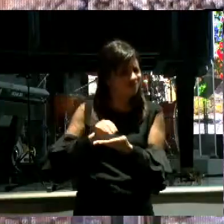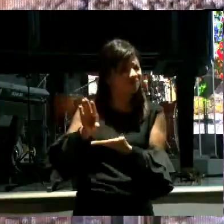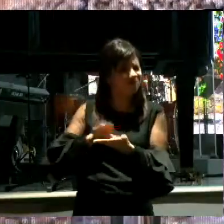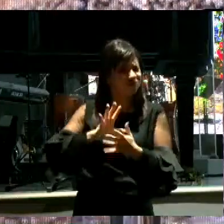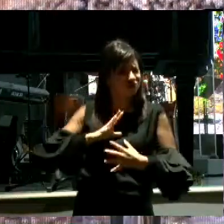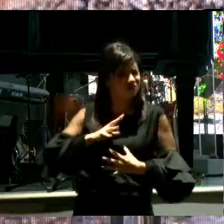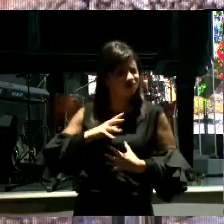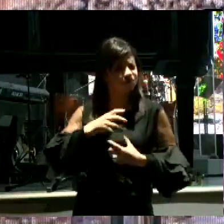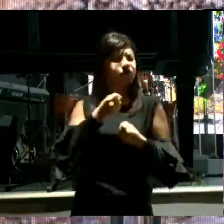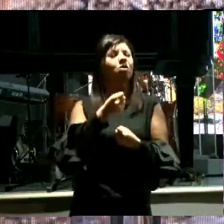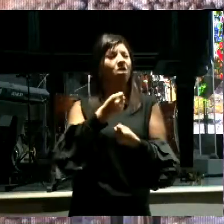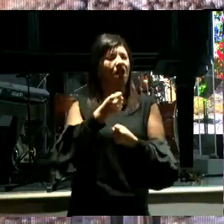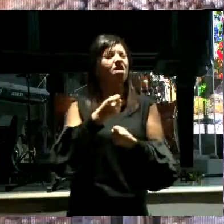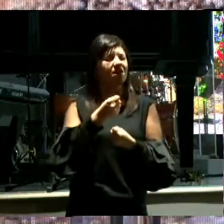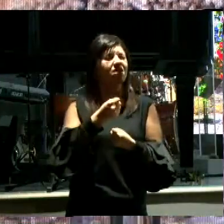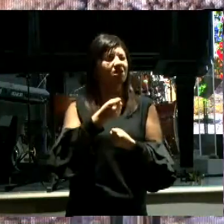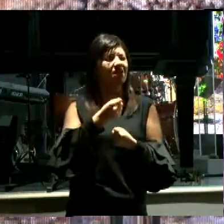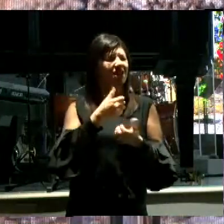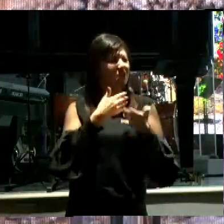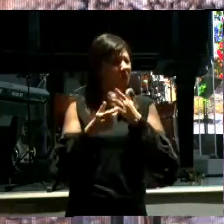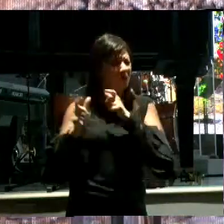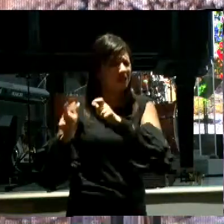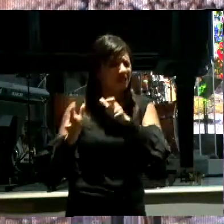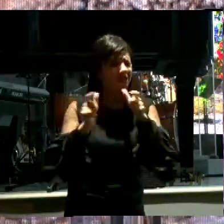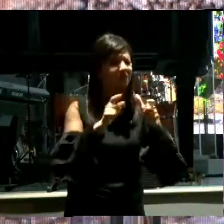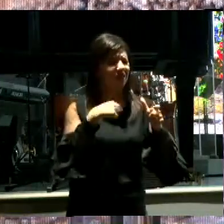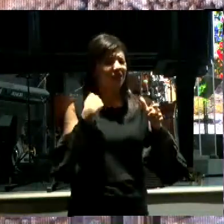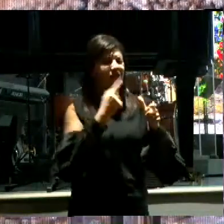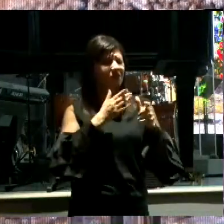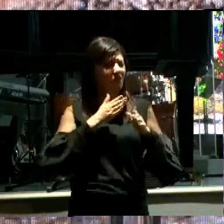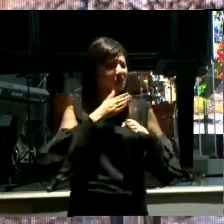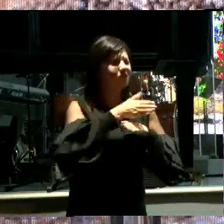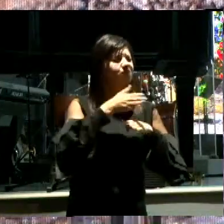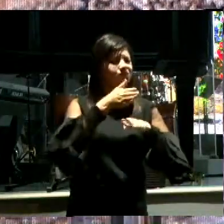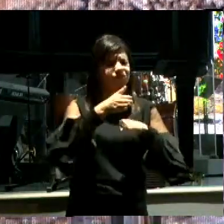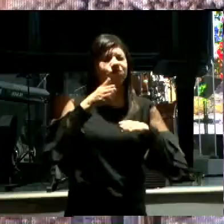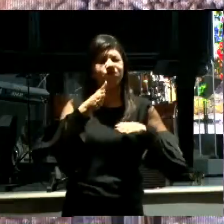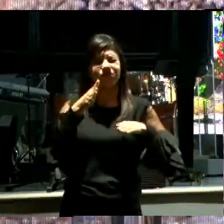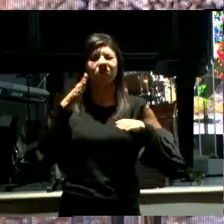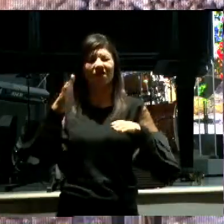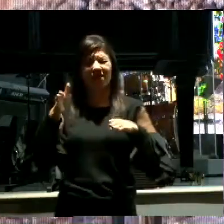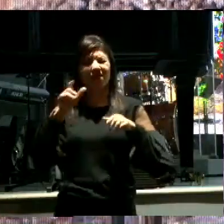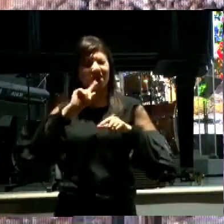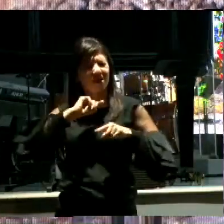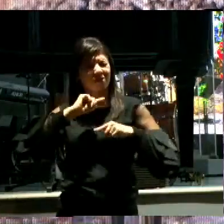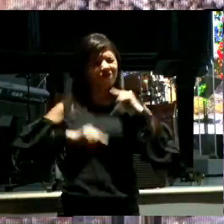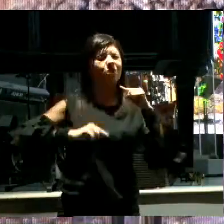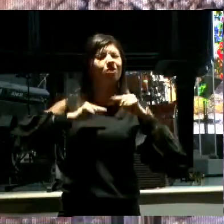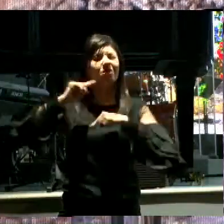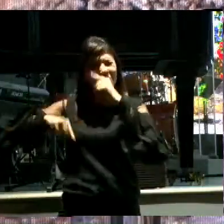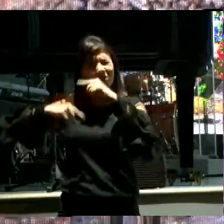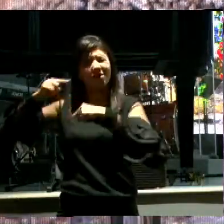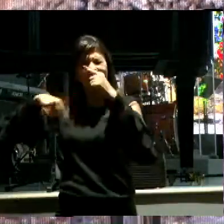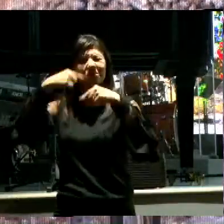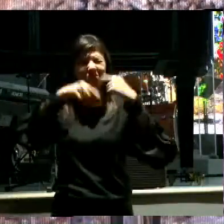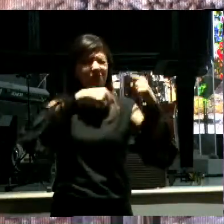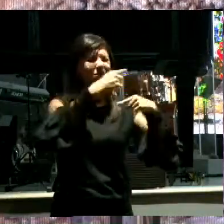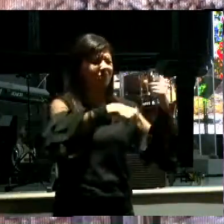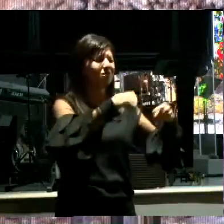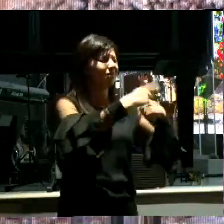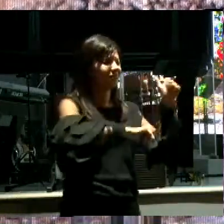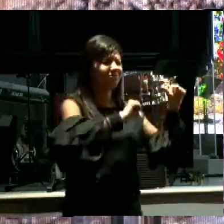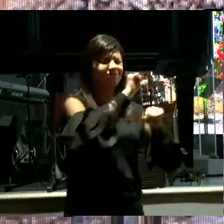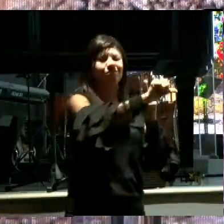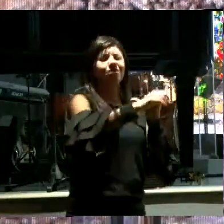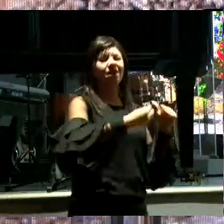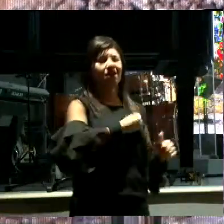falar palavras por onde quer que elas passem, que mudem a vida delas. Eu quero declarar pelo poder e pelo